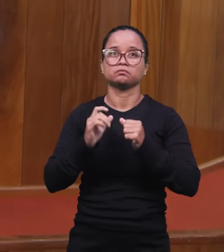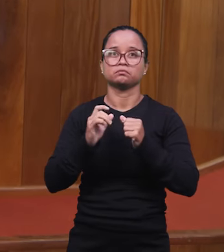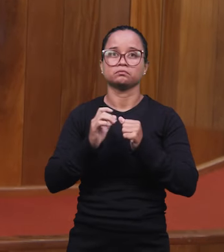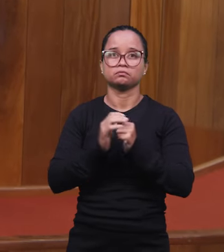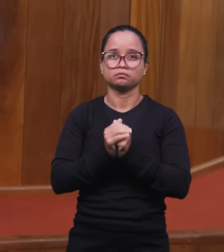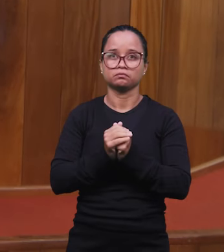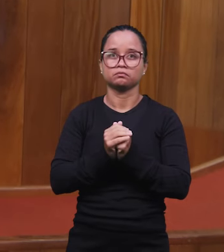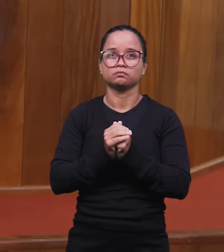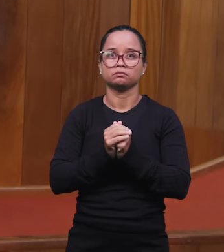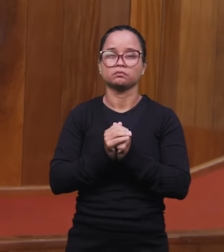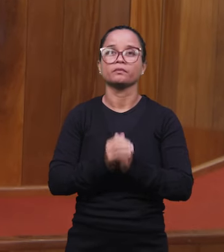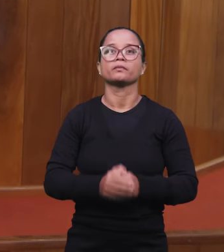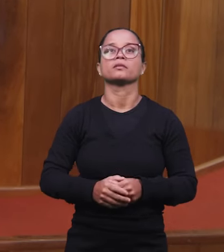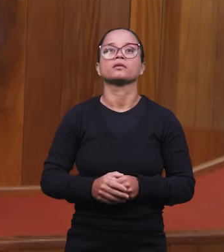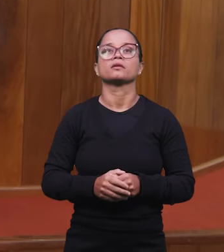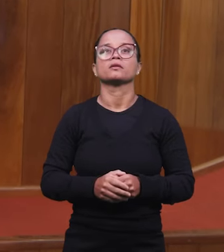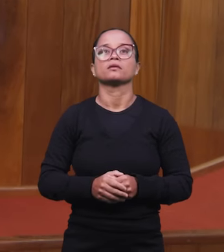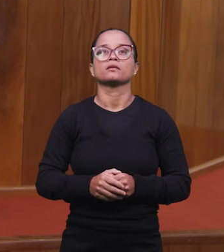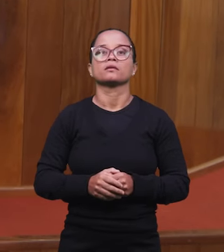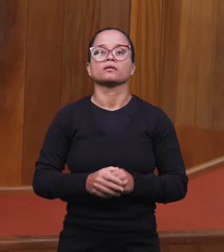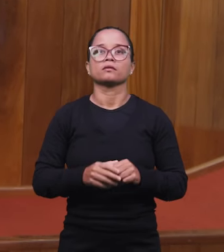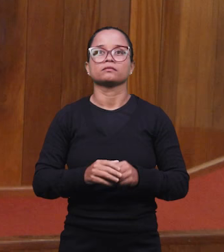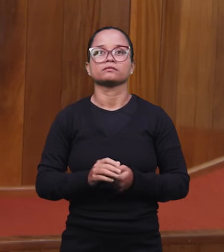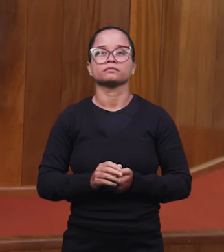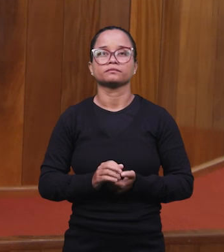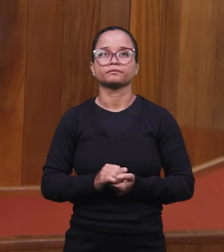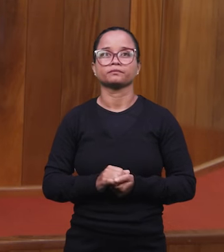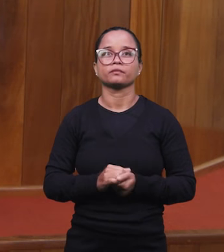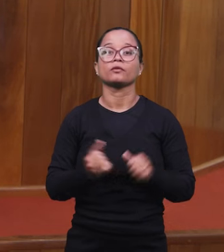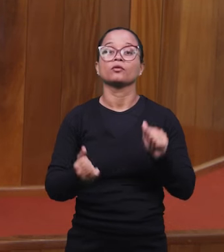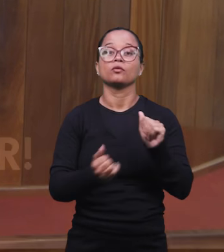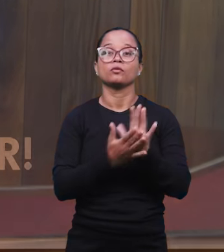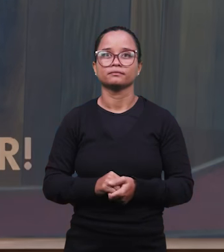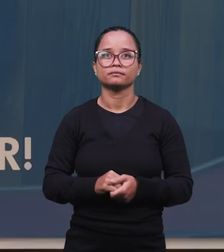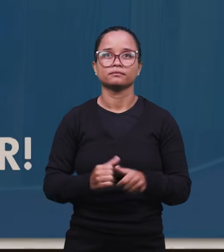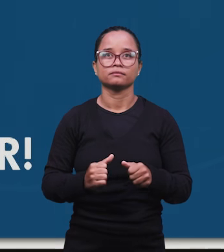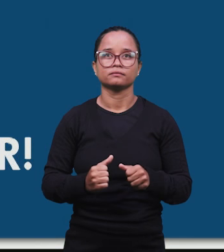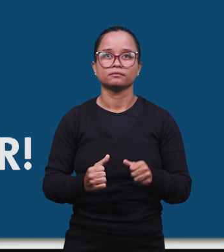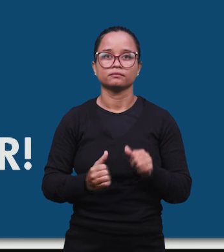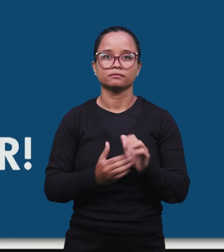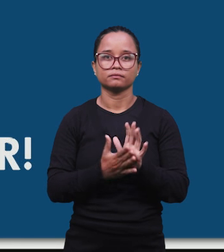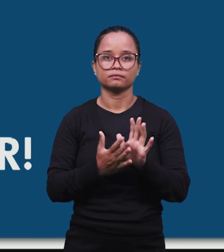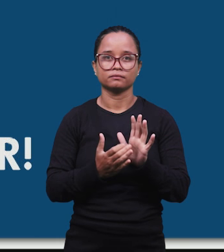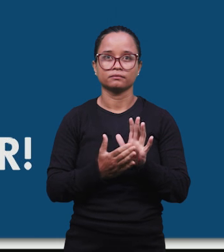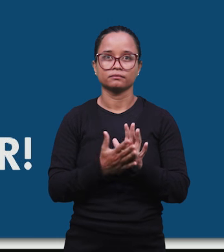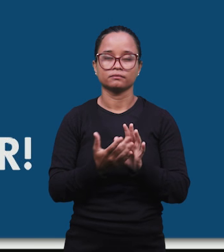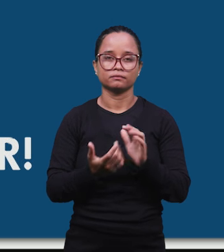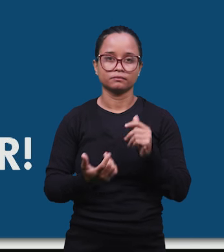Jesus. Não tem fotografia. Louvor.